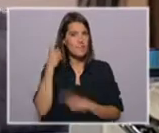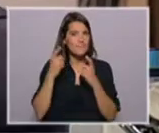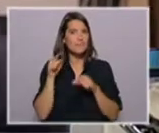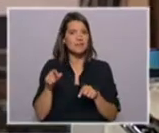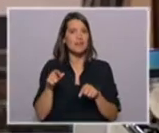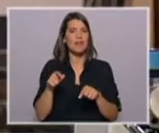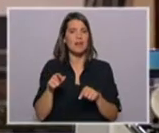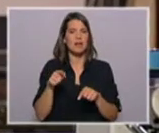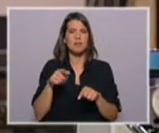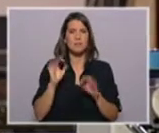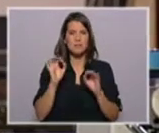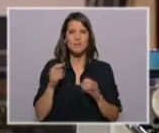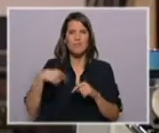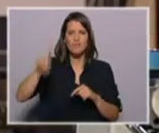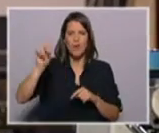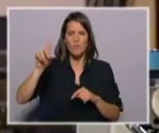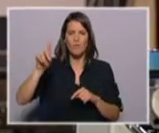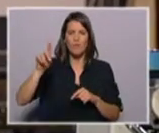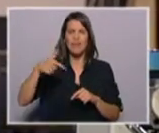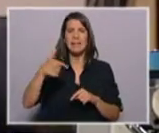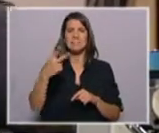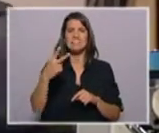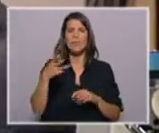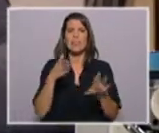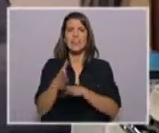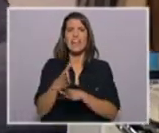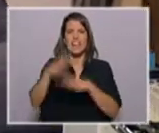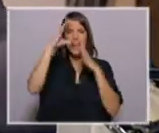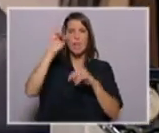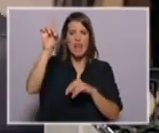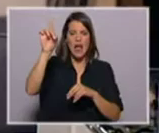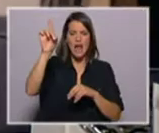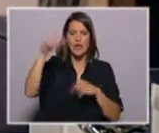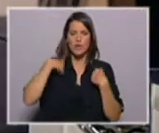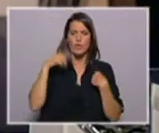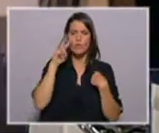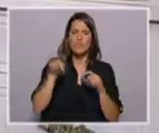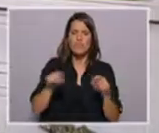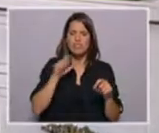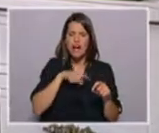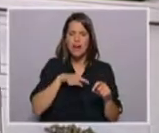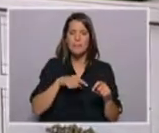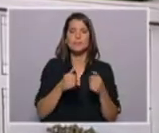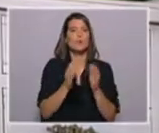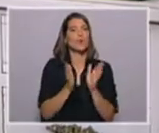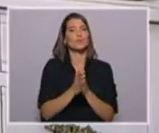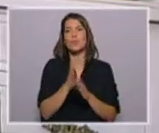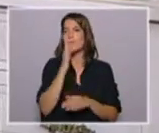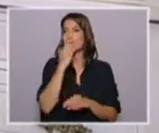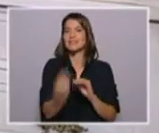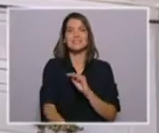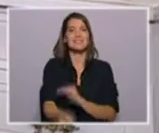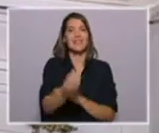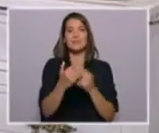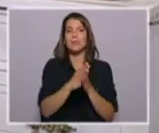que, mas eles vão mesmo fazer uma transmissão em direto a partir da Lua e nós vamos ver aquilo tudo? Tudo parecia irreal. Tudo parecia